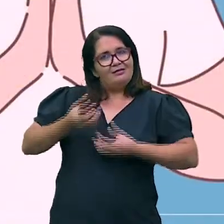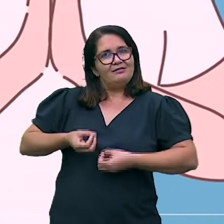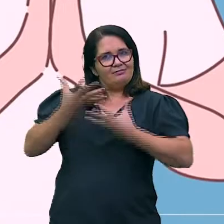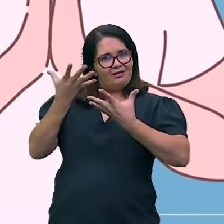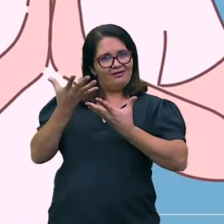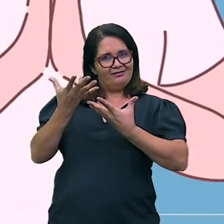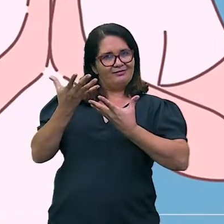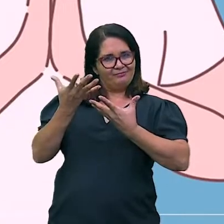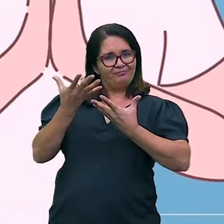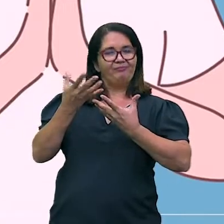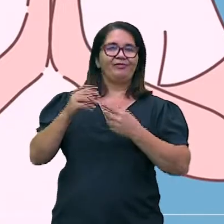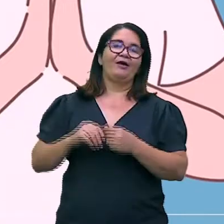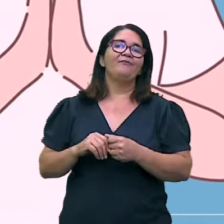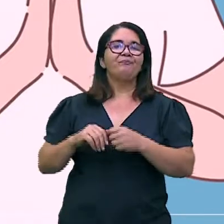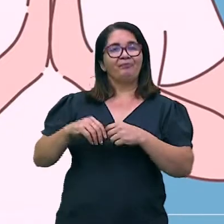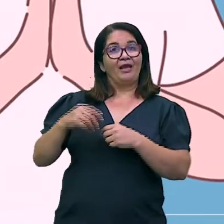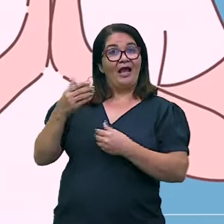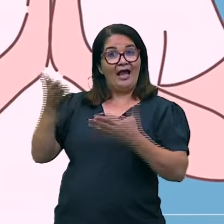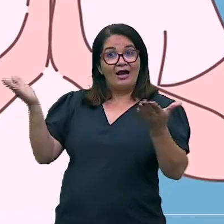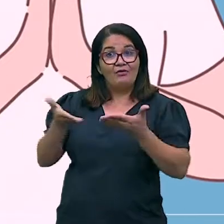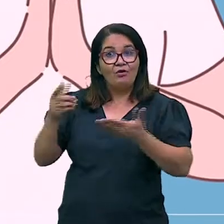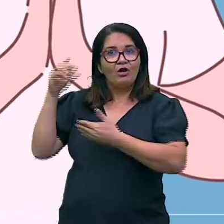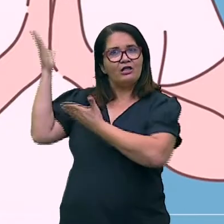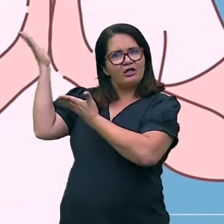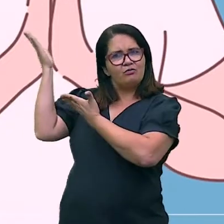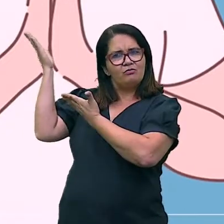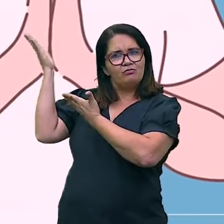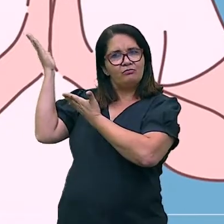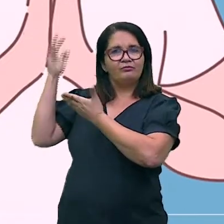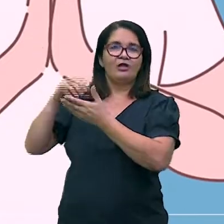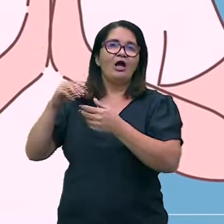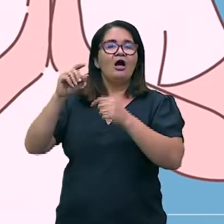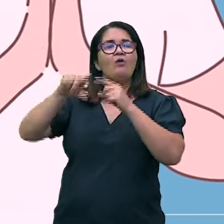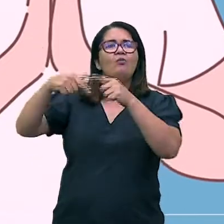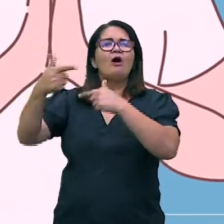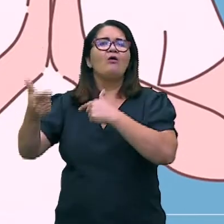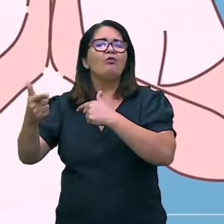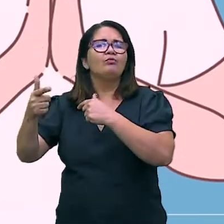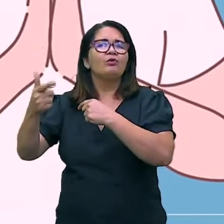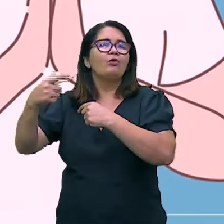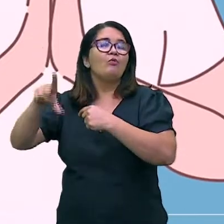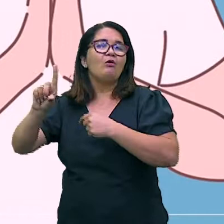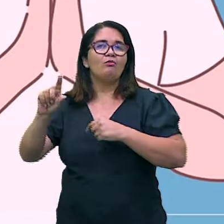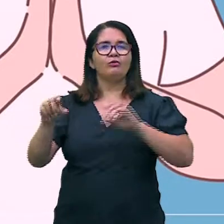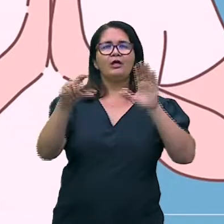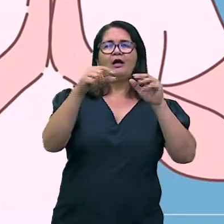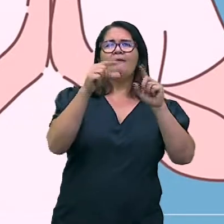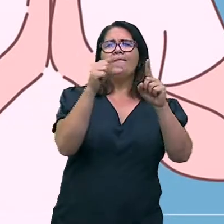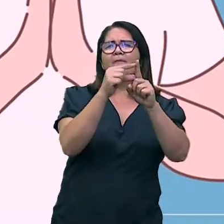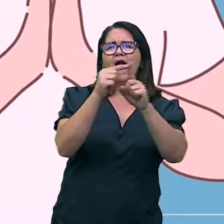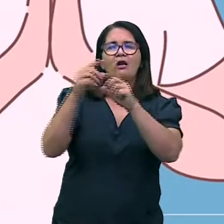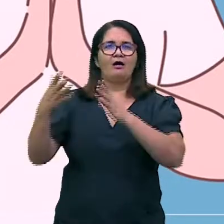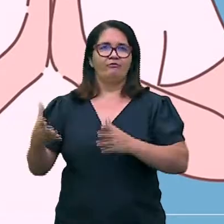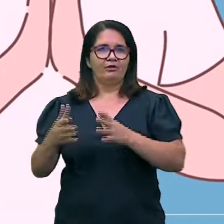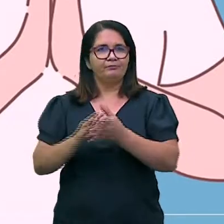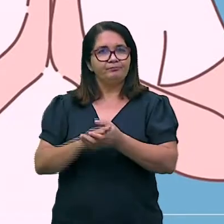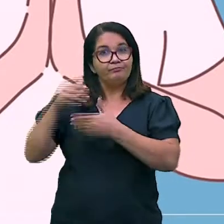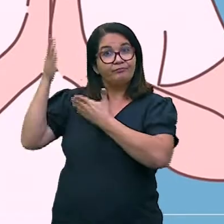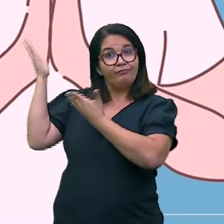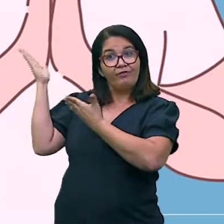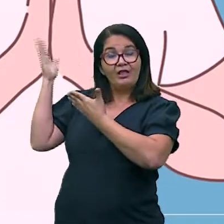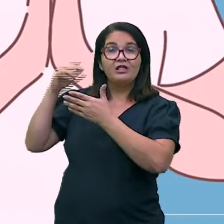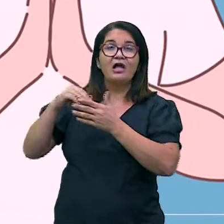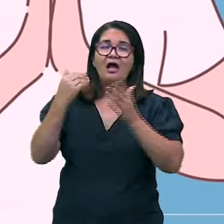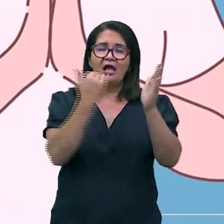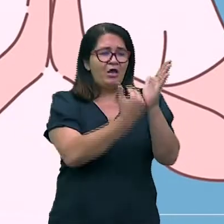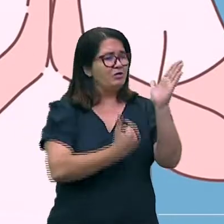hipérbole, que corresponde ao exagero intencional na expressão. Como, por exemplo, estou